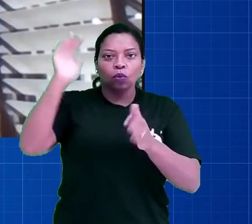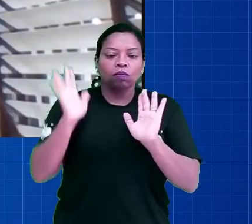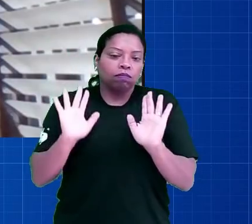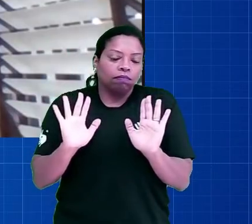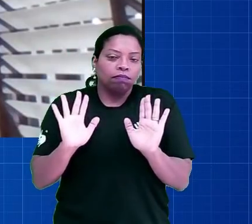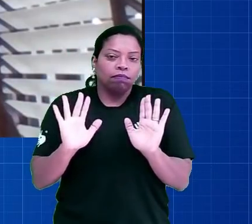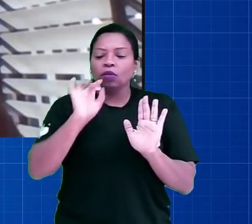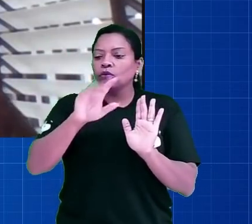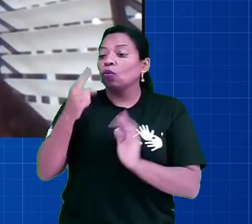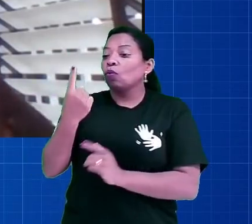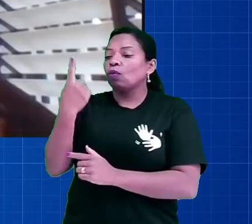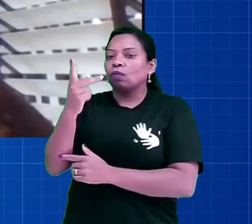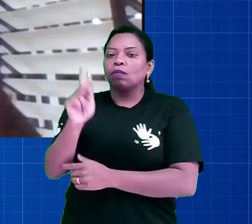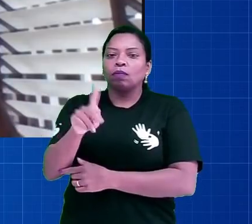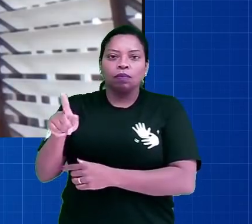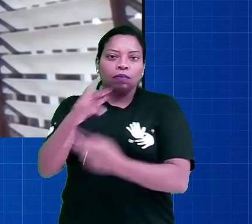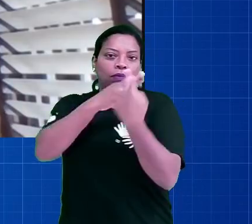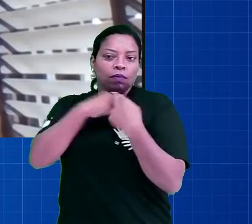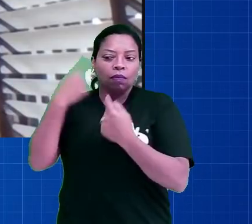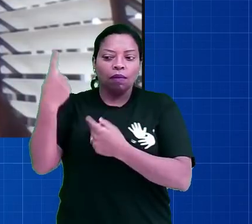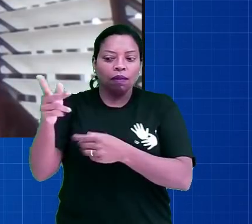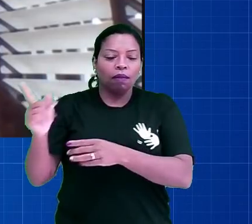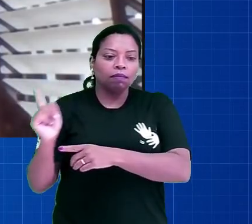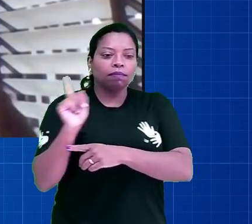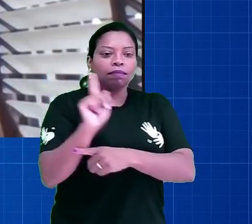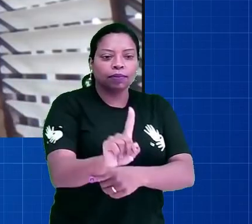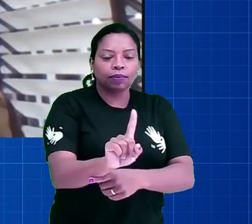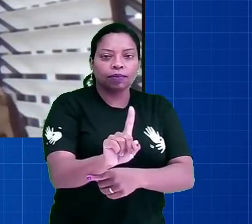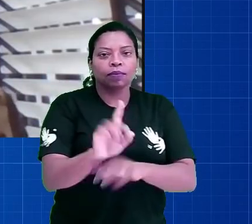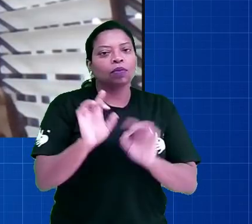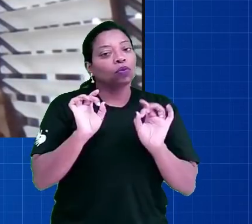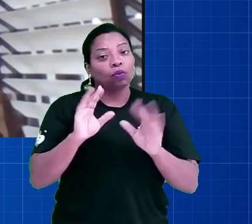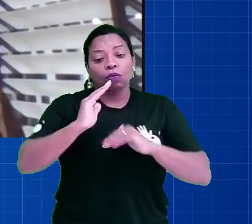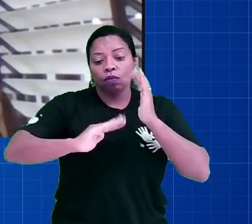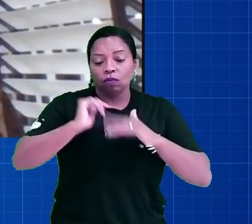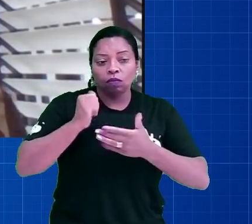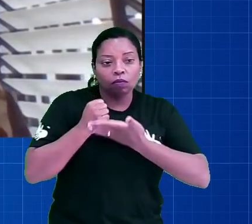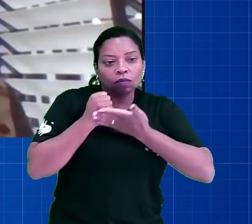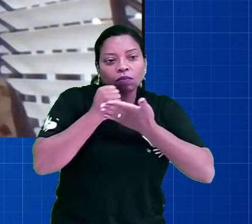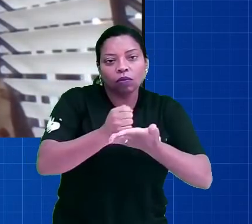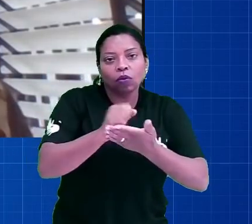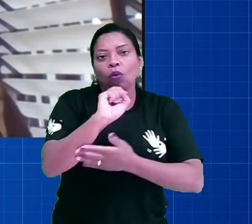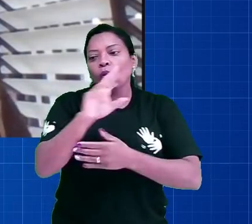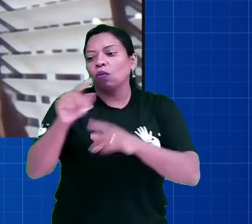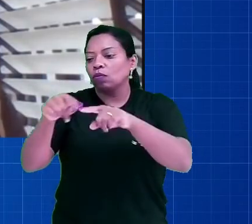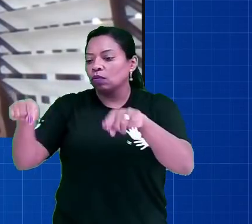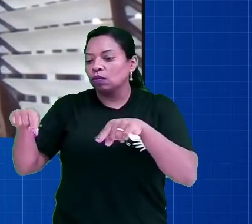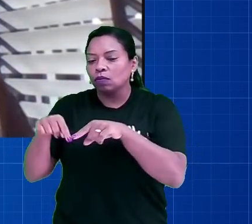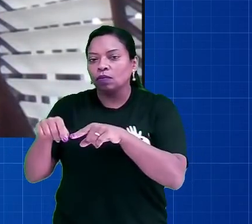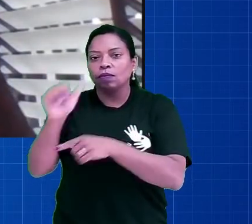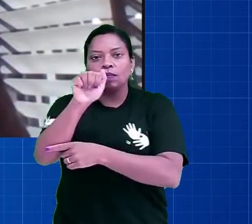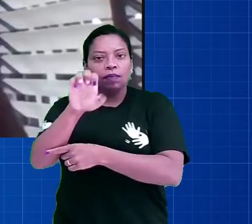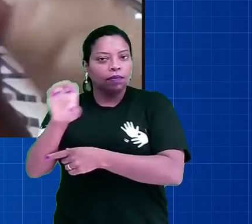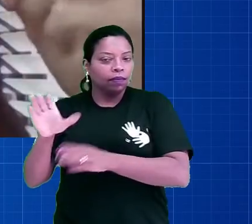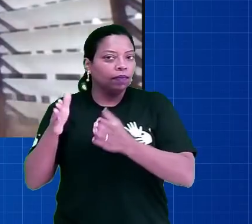professor. Né? E esse professor é o professor de apoio, é o professor que está lá na sala de recursos multifuncional. E a dificuldade, muitas